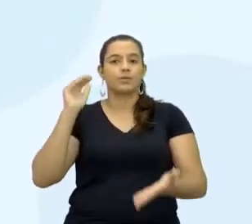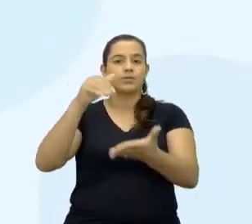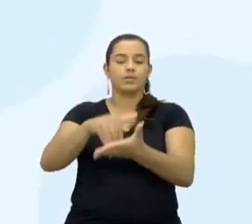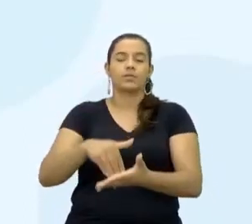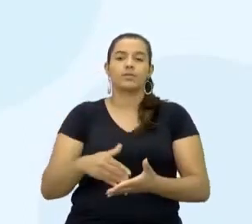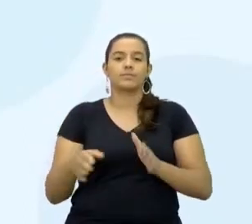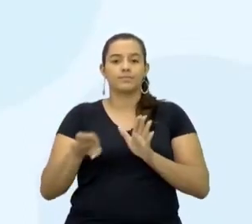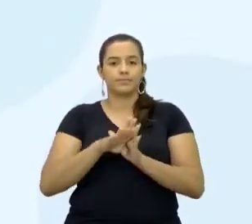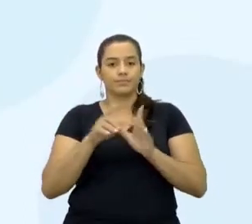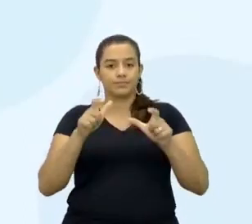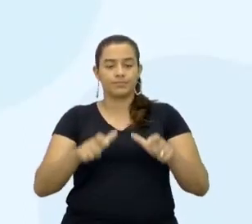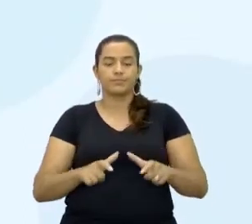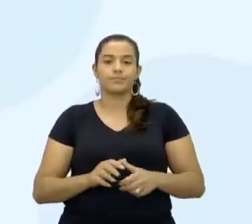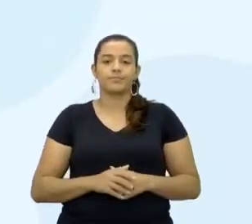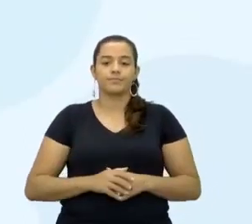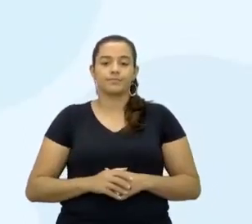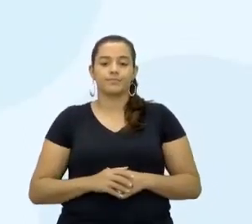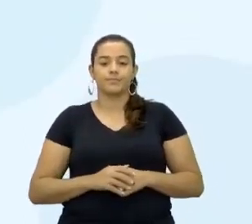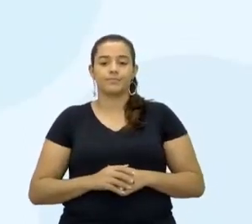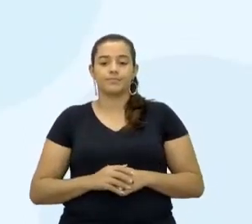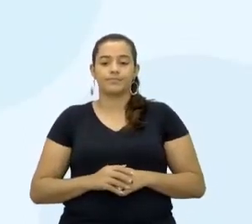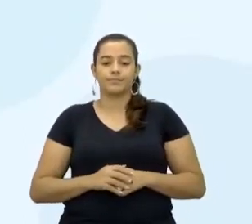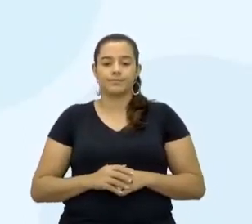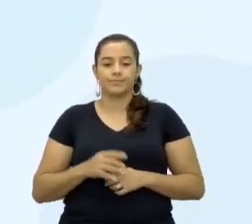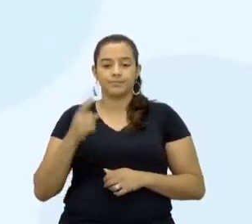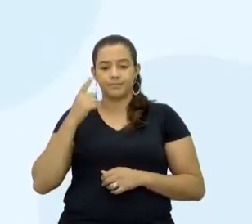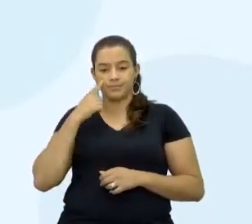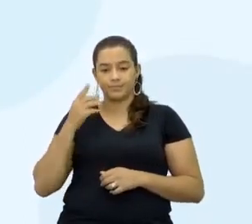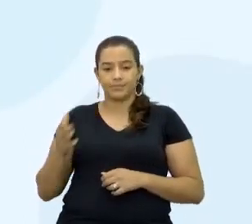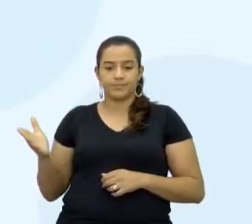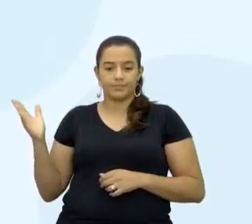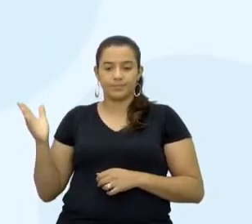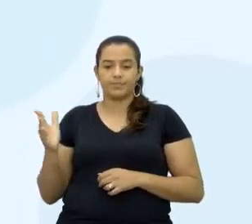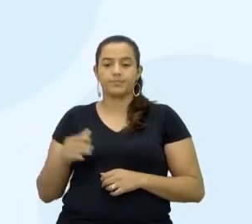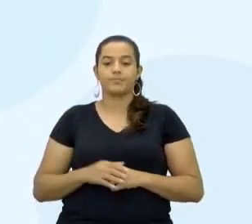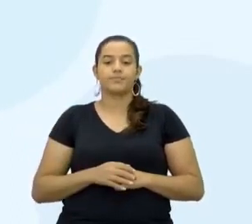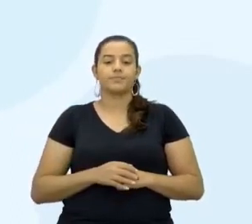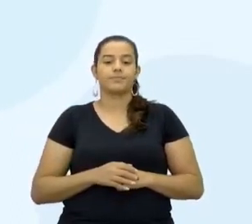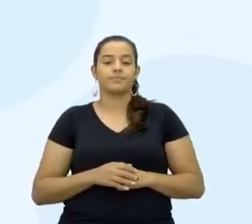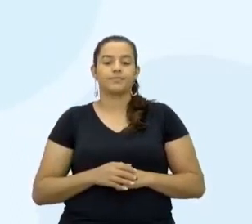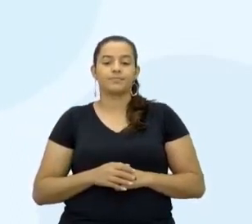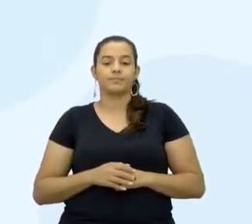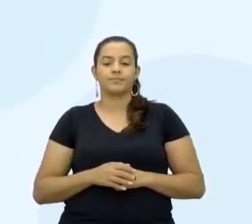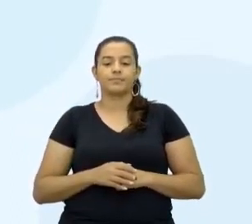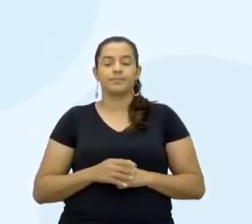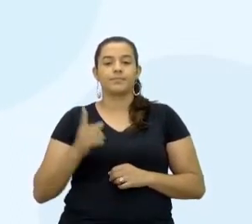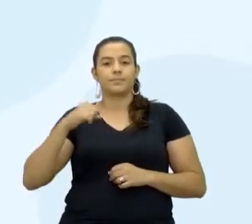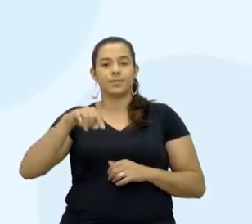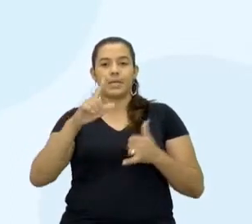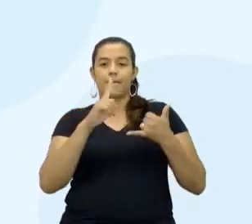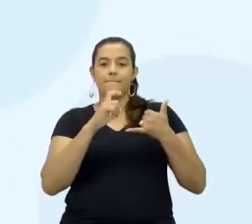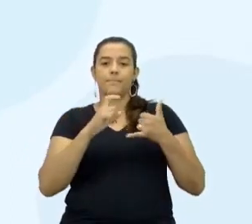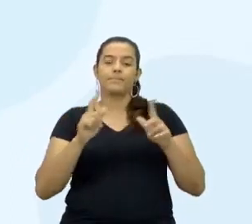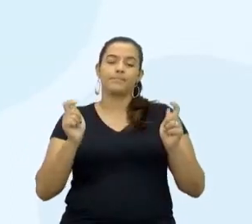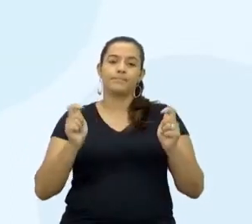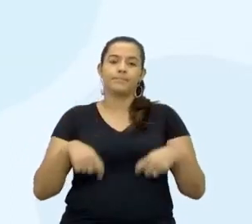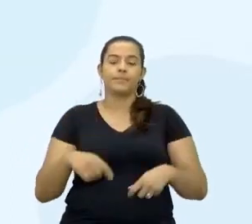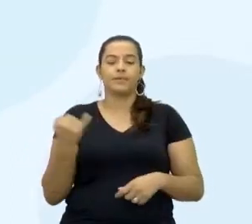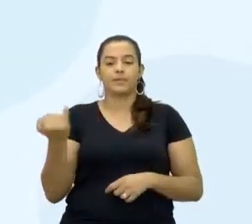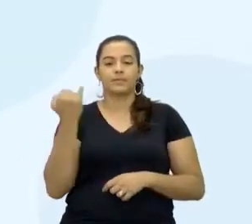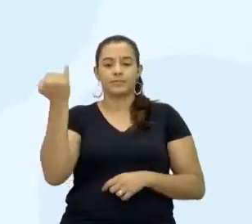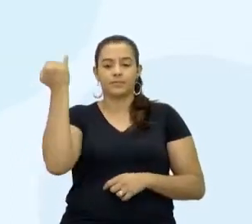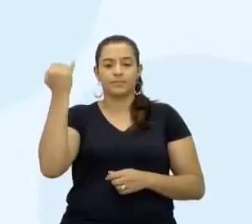nesse lugar. Tá certo? Coloquei aí essa animação para vocês verem que ficou bem bonitinho, tirar um retrato, porque ela é